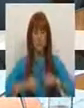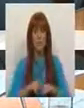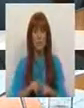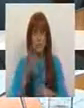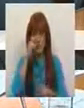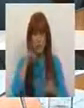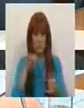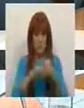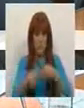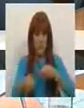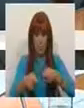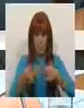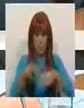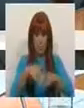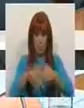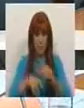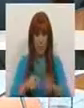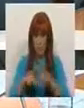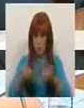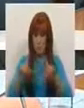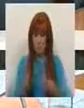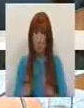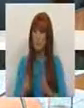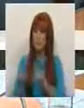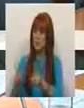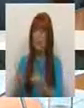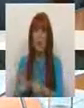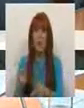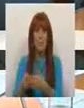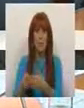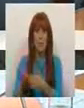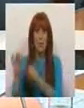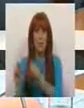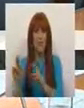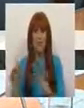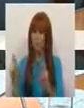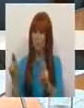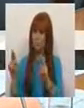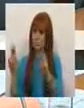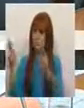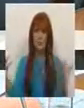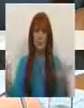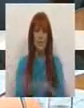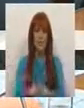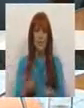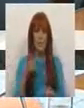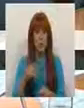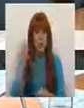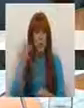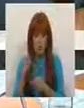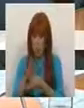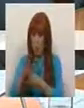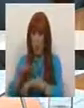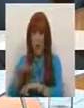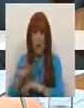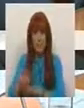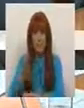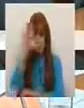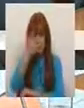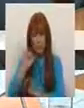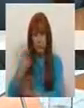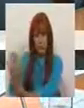pelos concessionários. Os bilhetes passaram a ajustar ao preço da inflação. E os ativos continuaram na esfera